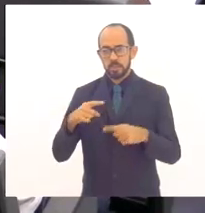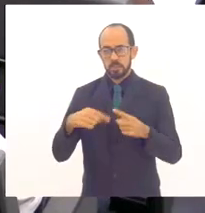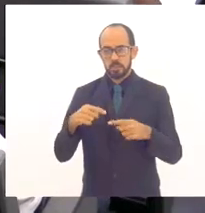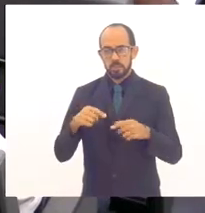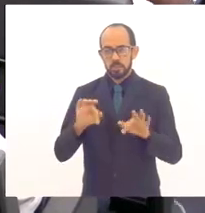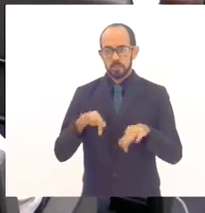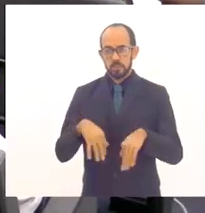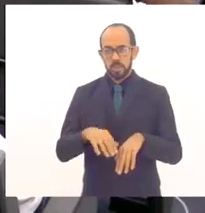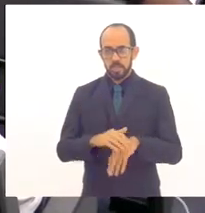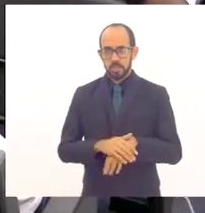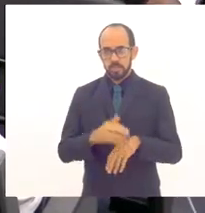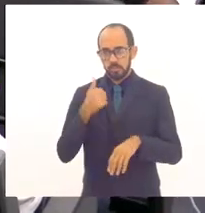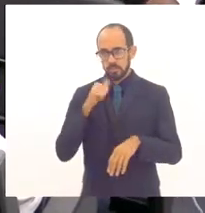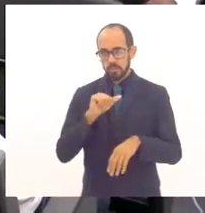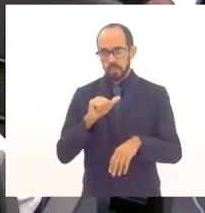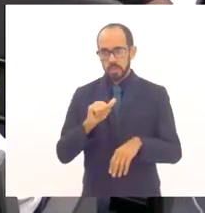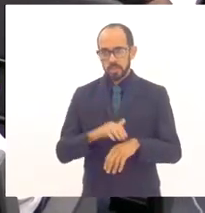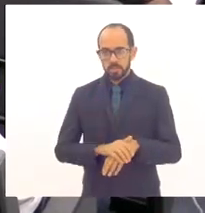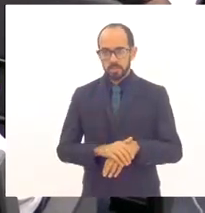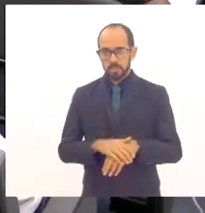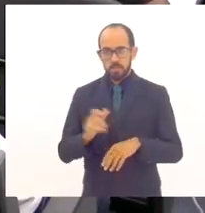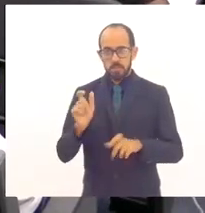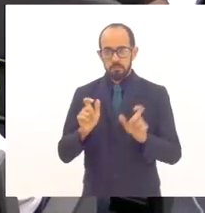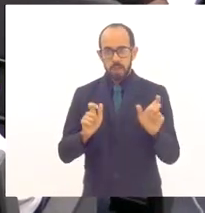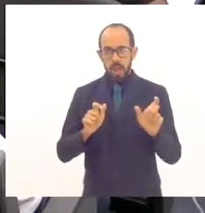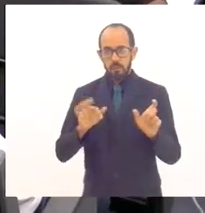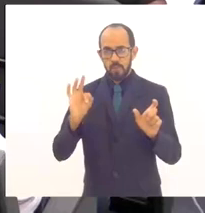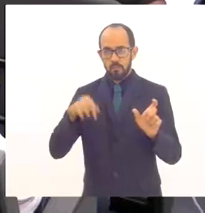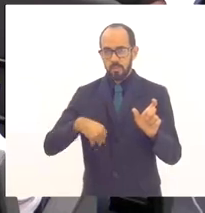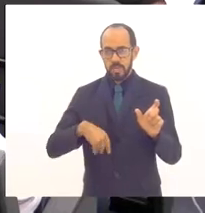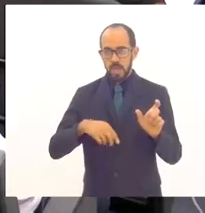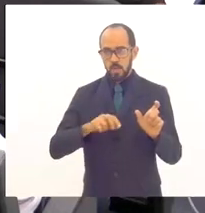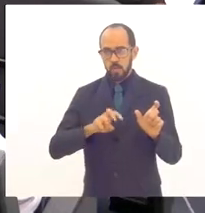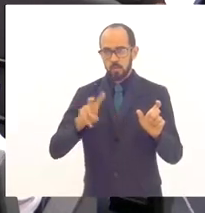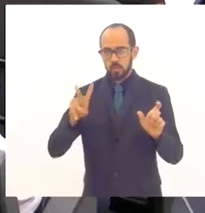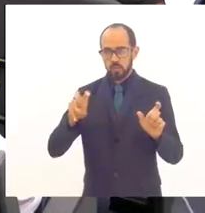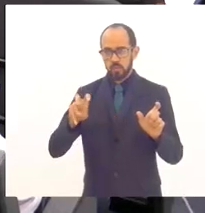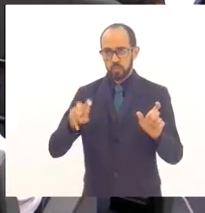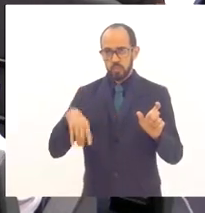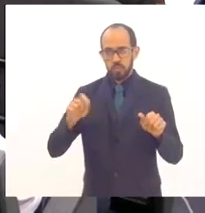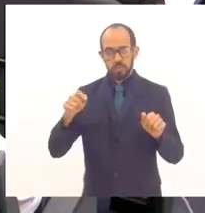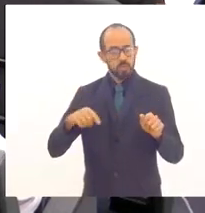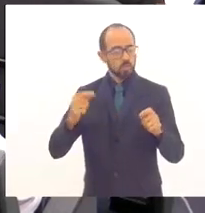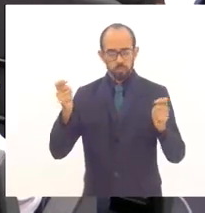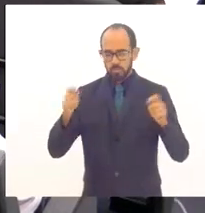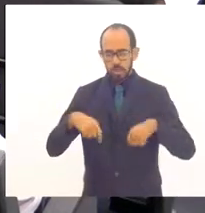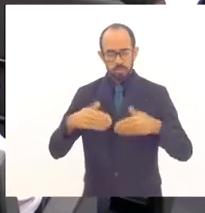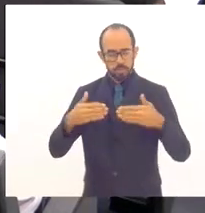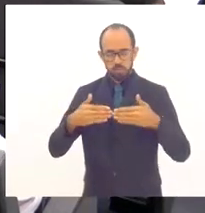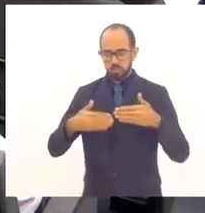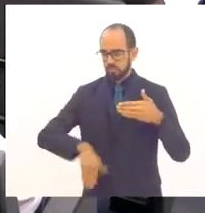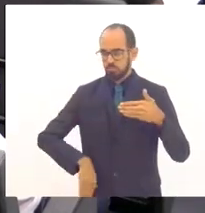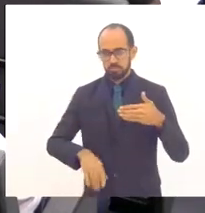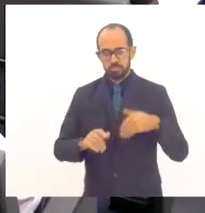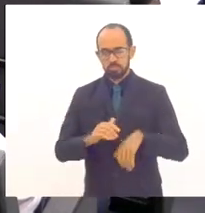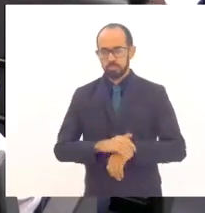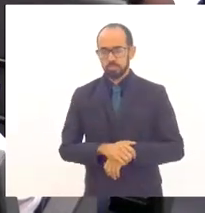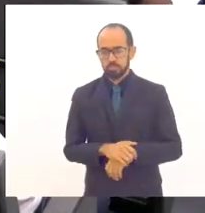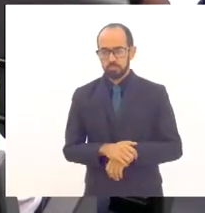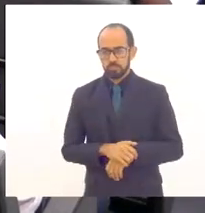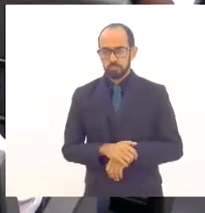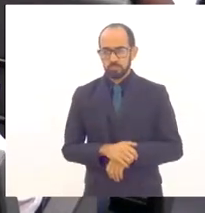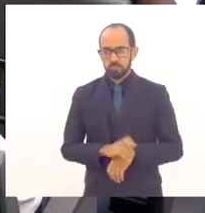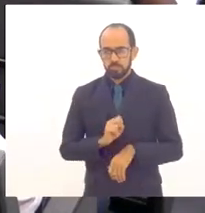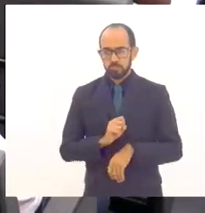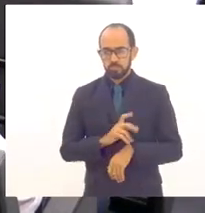aqui, em chave de ouro, dando a palavra final, definitiva, incontestável. Vamos lá. Então, vamos